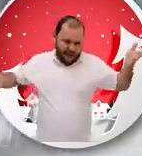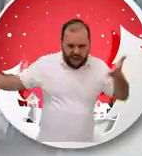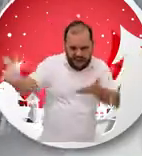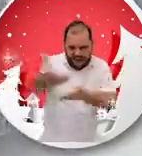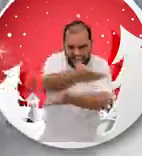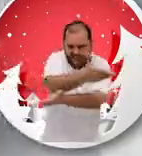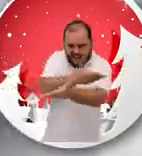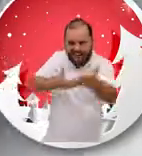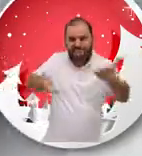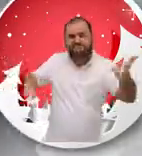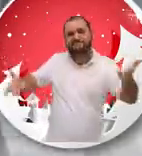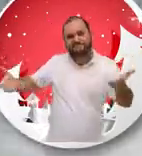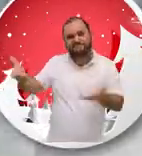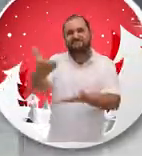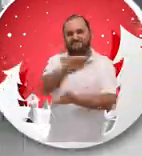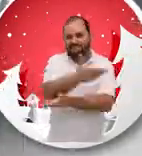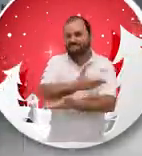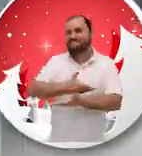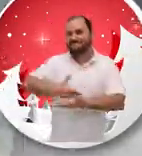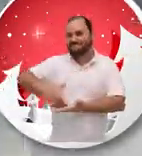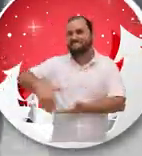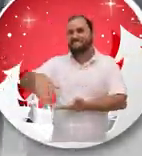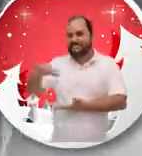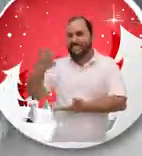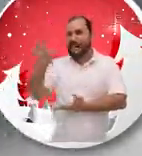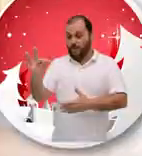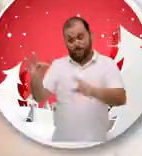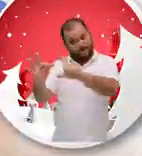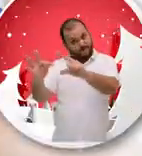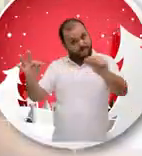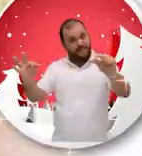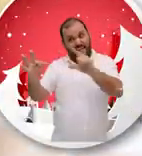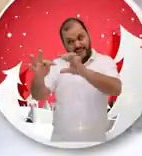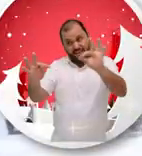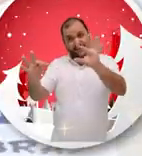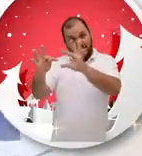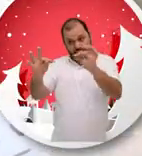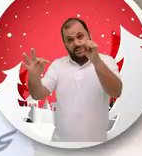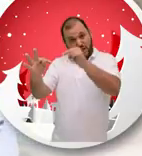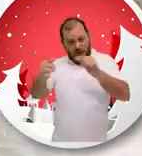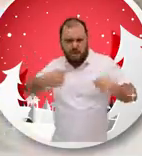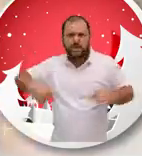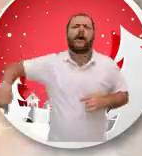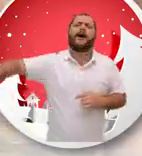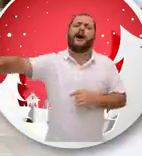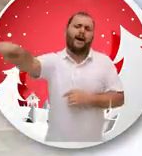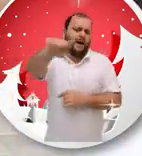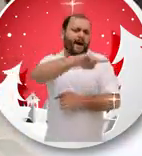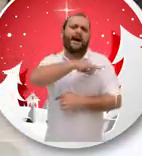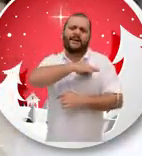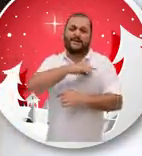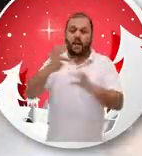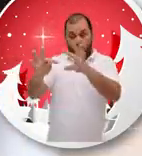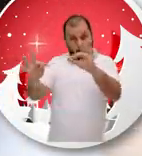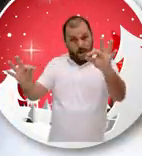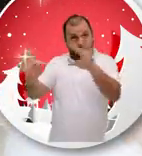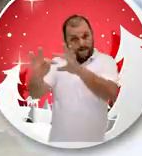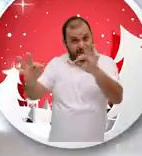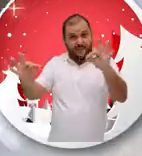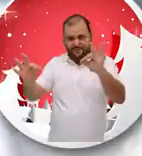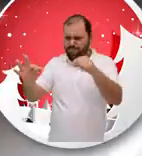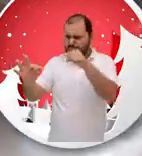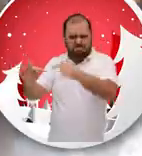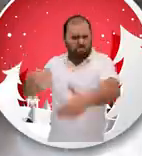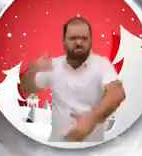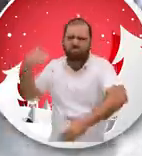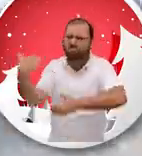Pesquisa, extensão e interação. A UFT somos